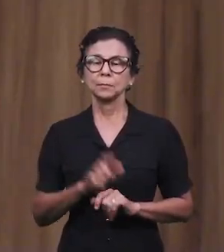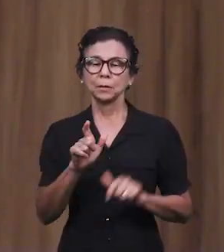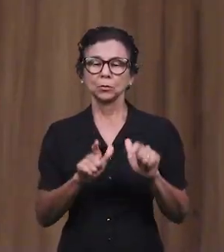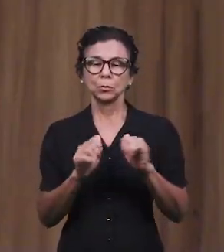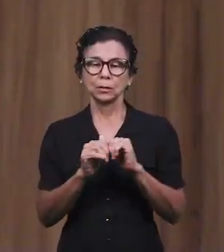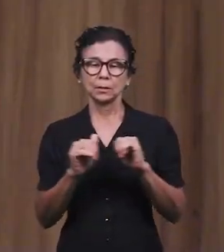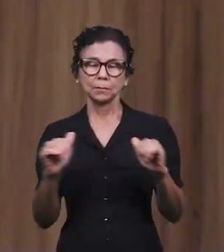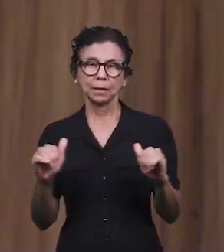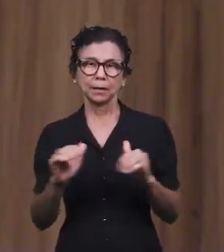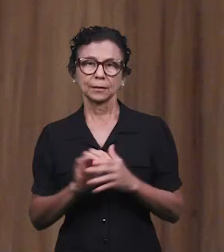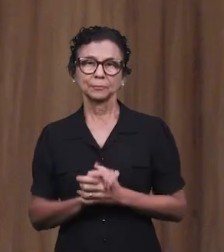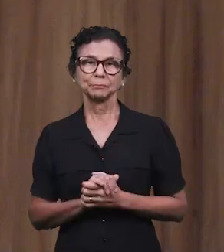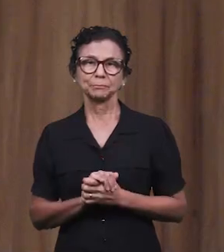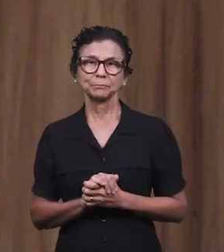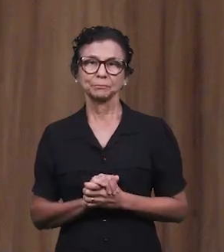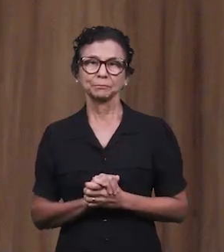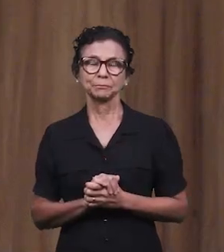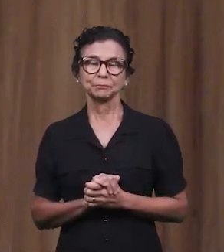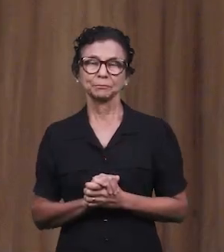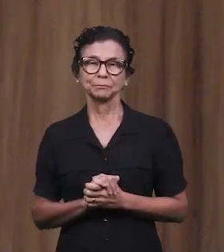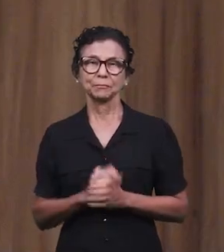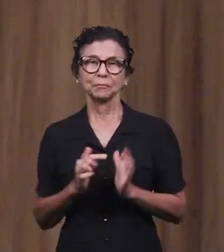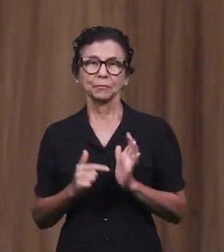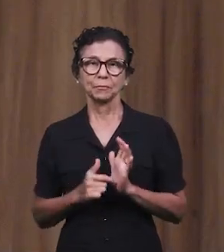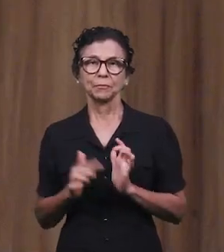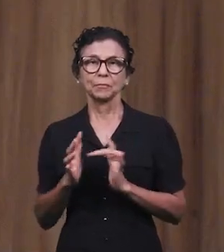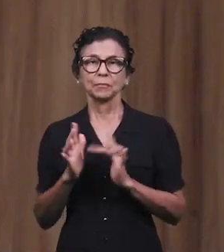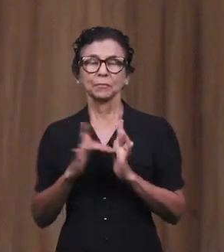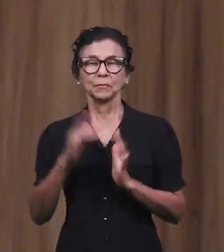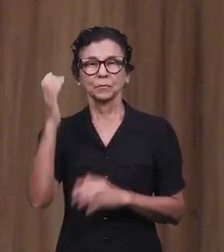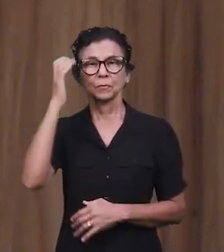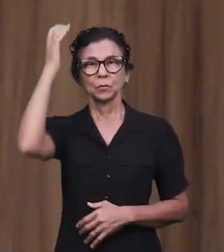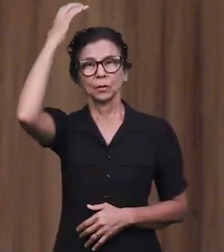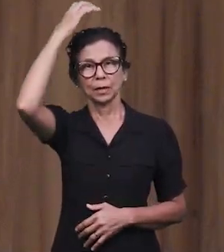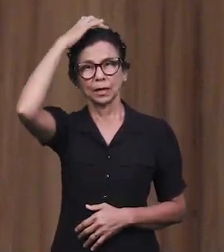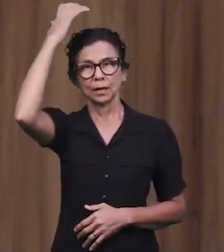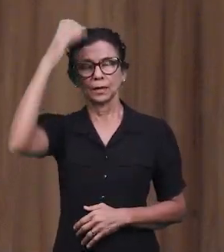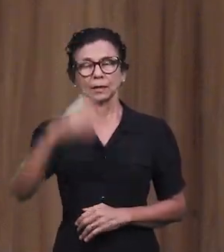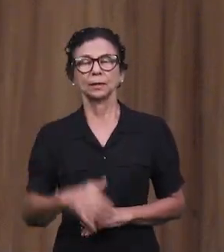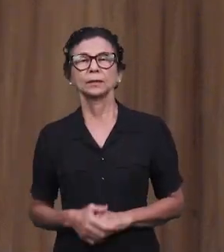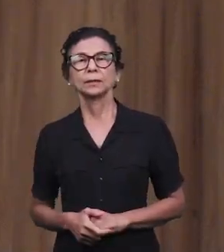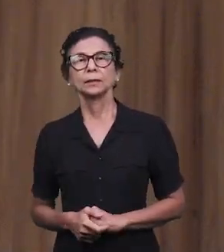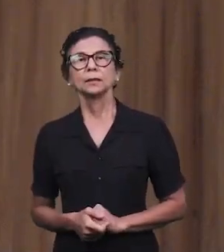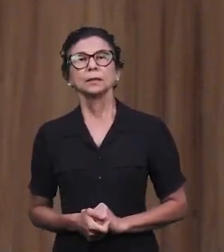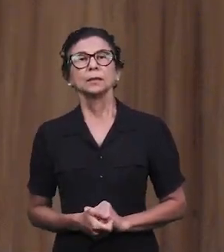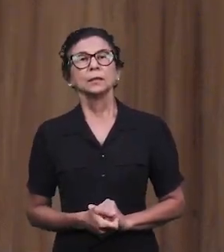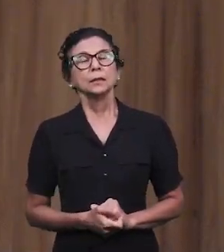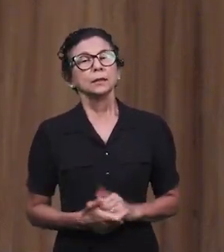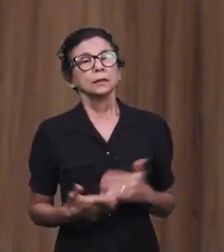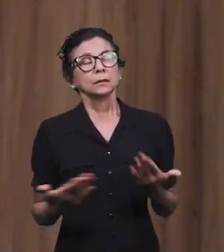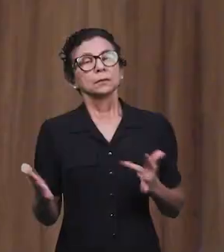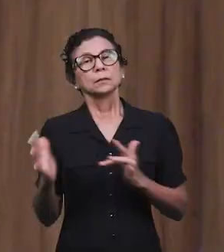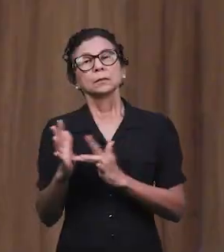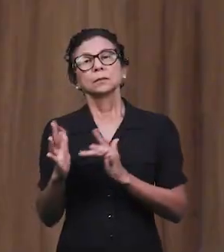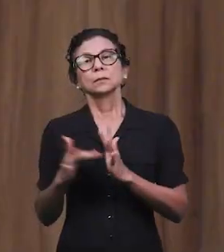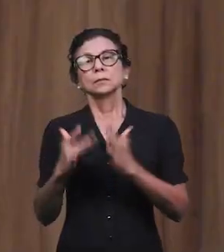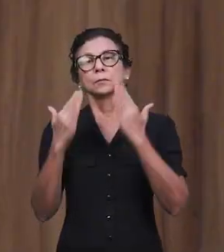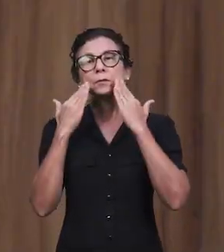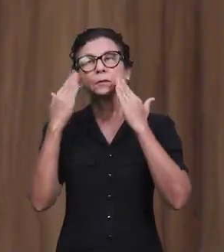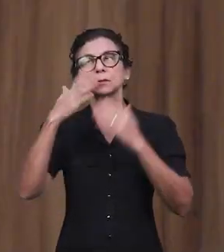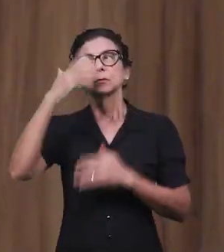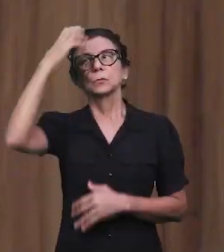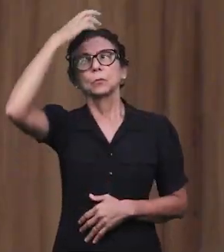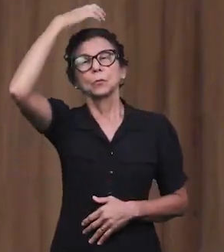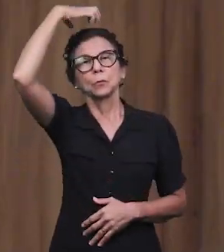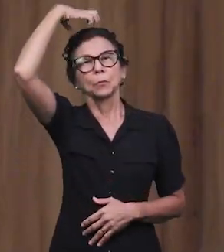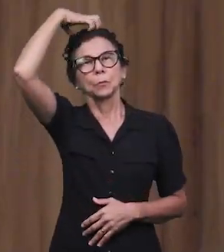Rei. Mateus, então, ele cita várias vezes, nós estamos aqui mostrando isso. Então, Jesus é apresentado como